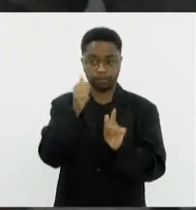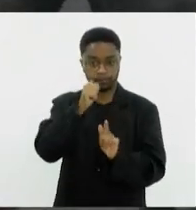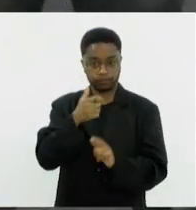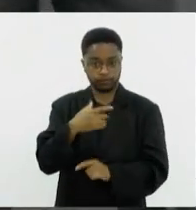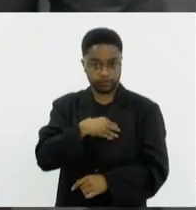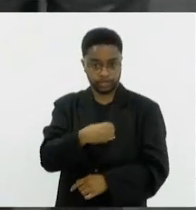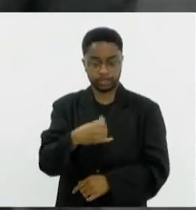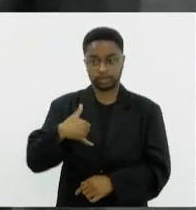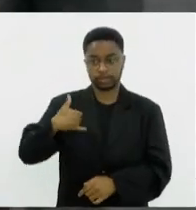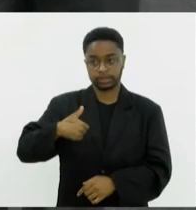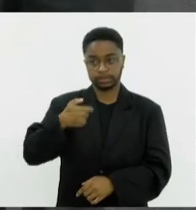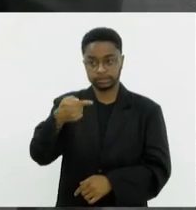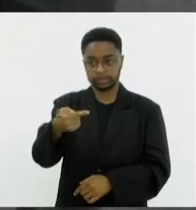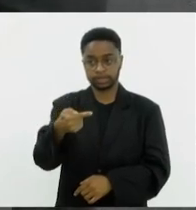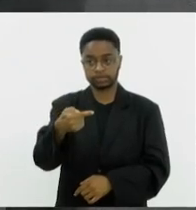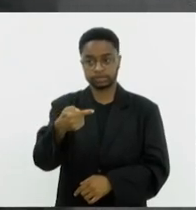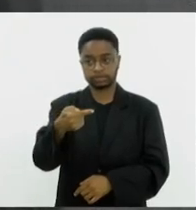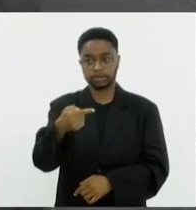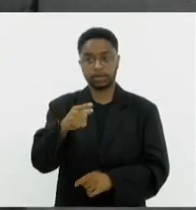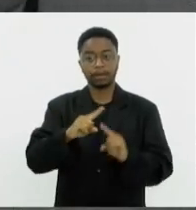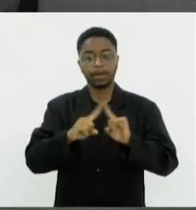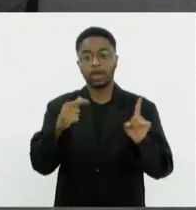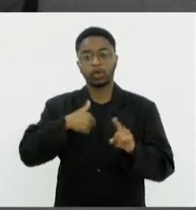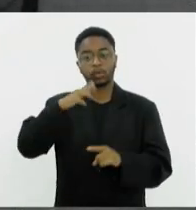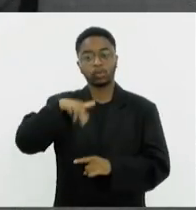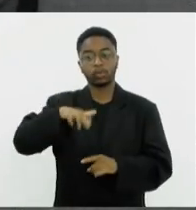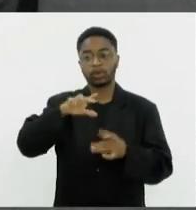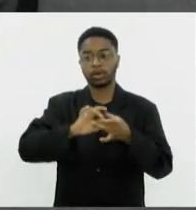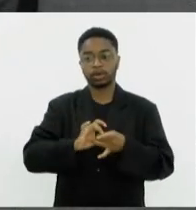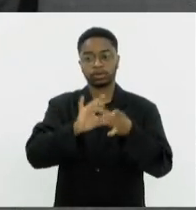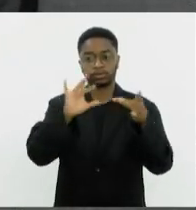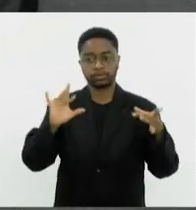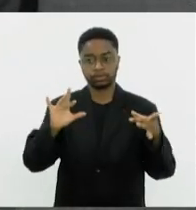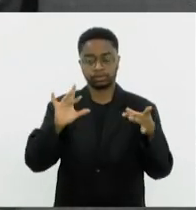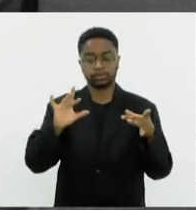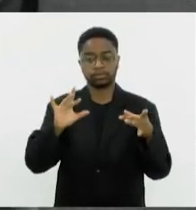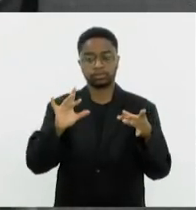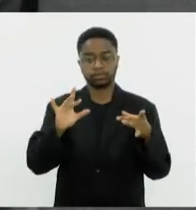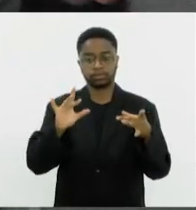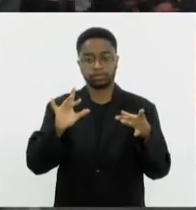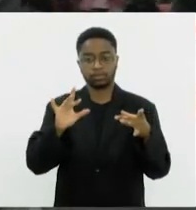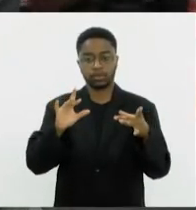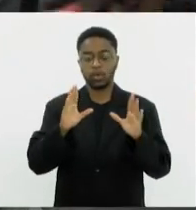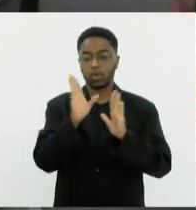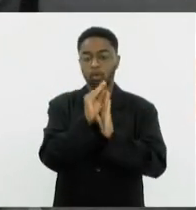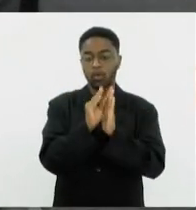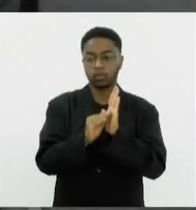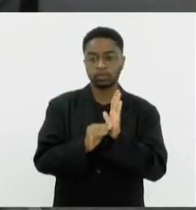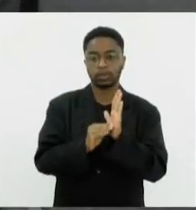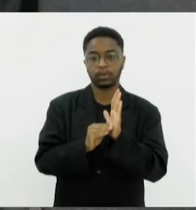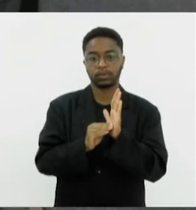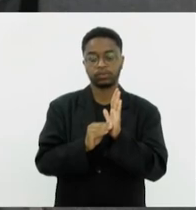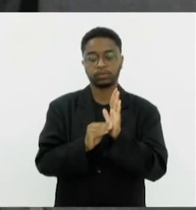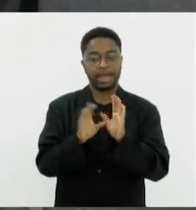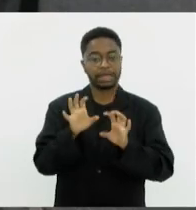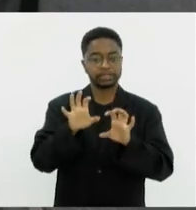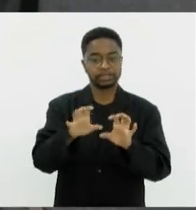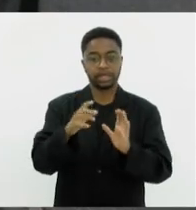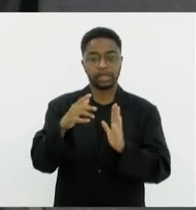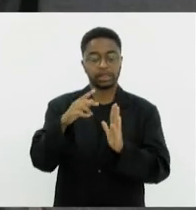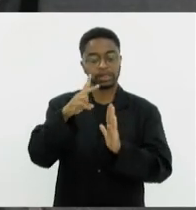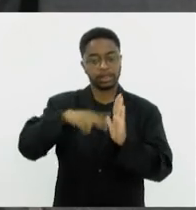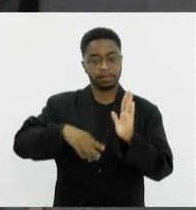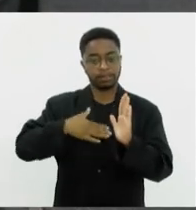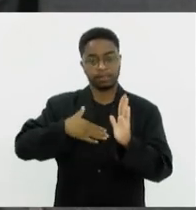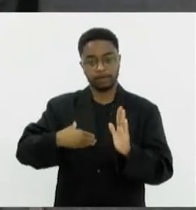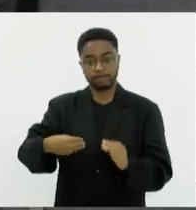têm 7 anos de idade. Jamais iria permitir um tipo de conteúdo sendo lido para minha filha nesse sentido